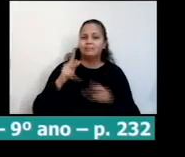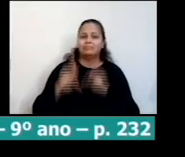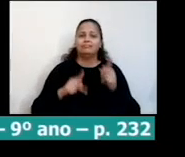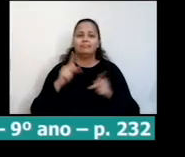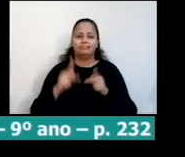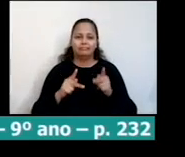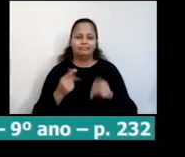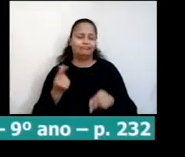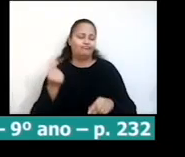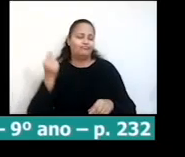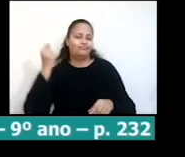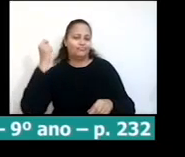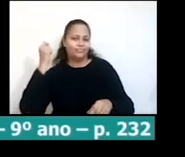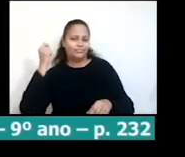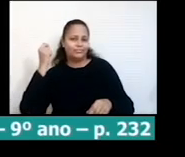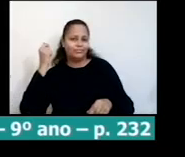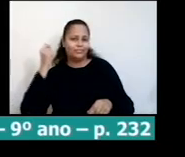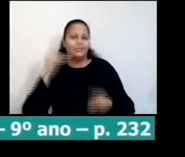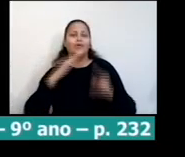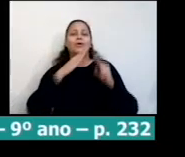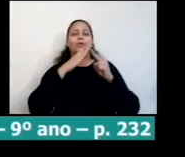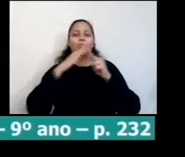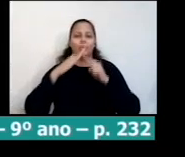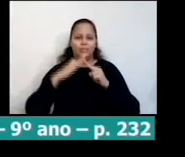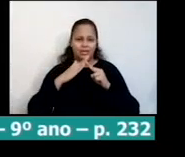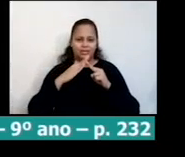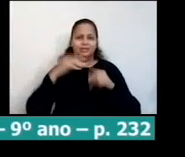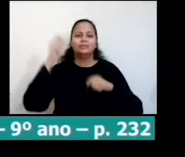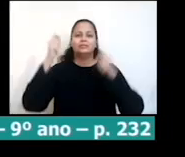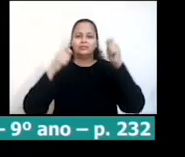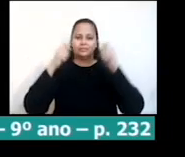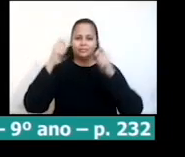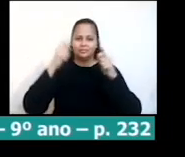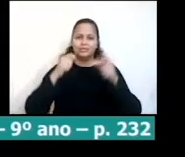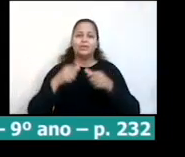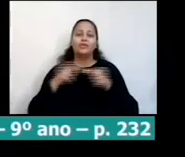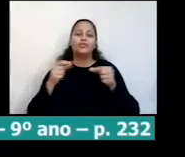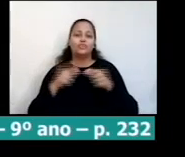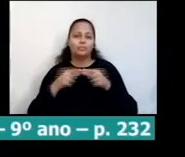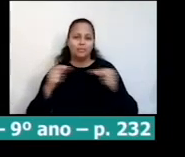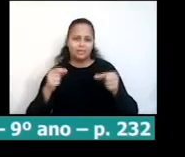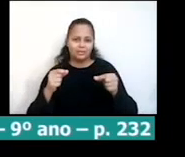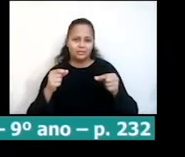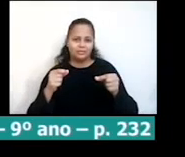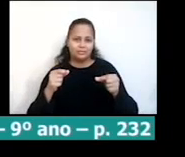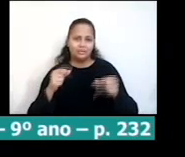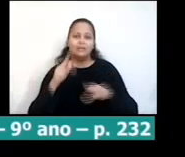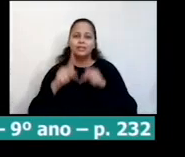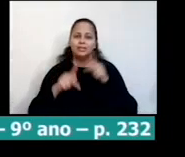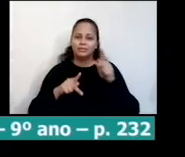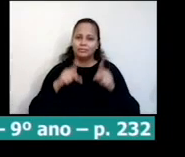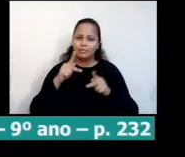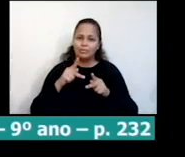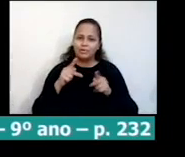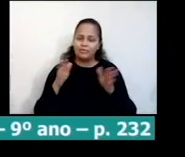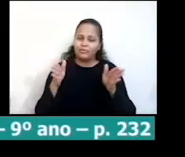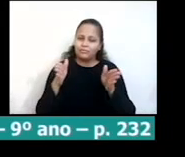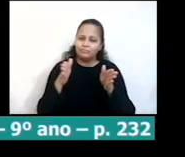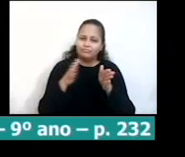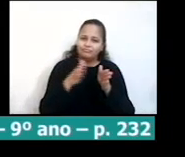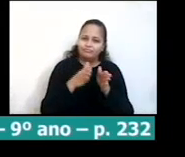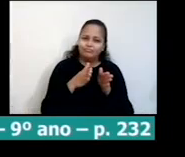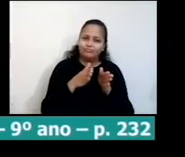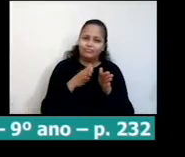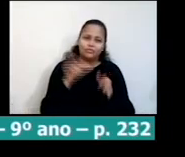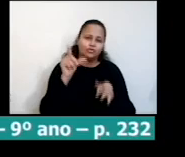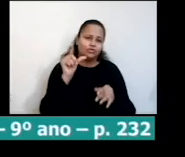muito tempo, já o país já é urbanizado e industrializado. Então, isso fez com que o Japão tivesse uma taxa de crescimento vegetativo negativa. Isso faz